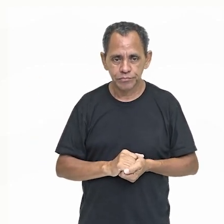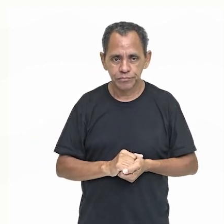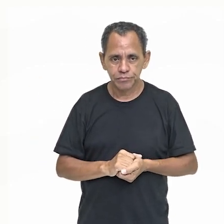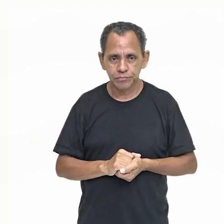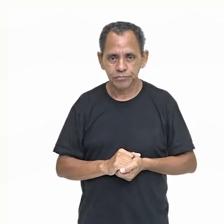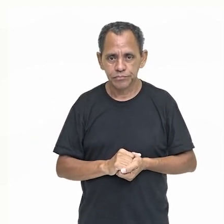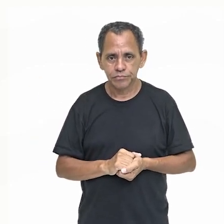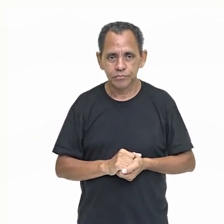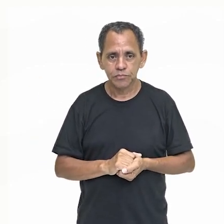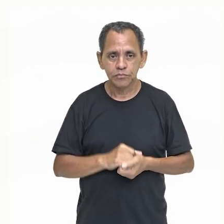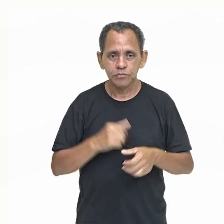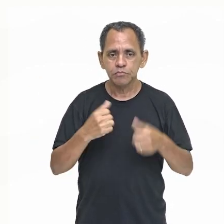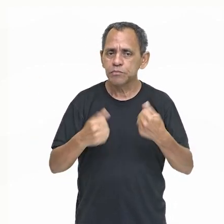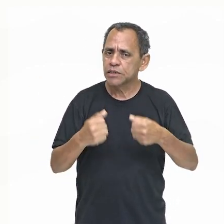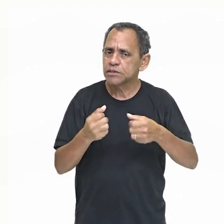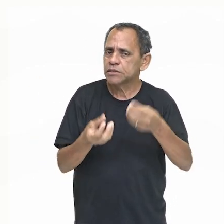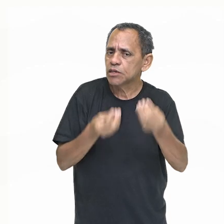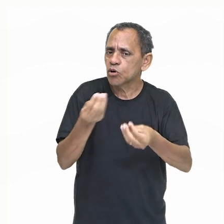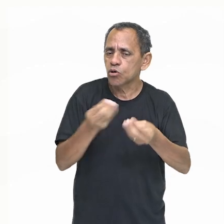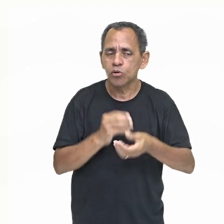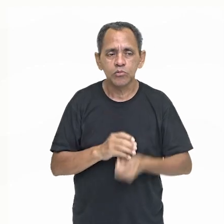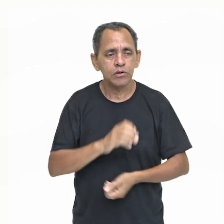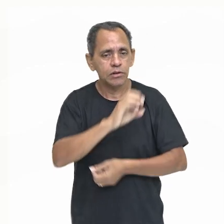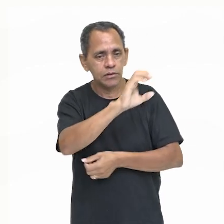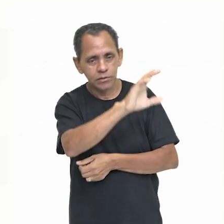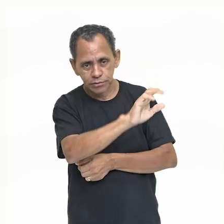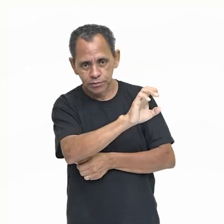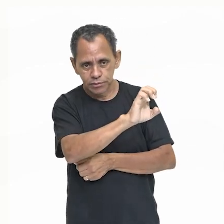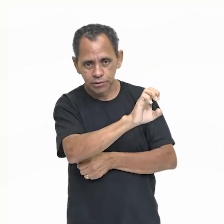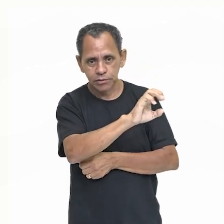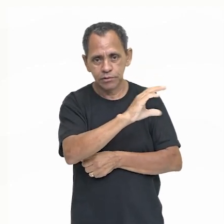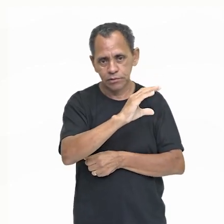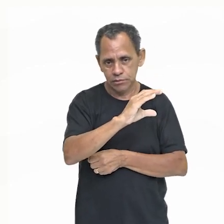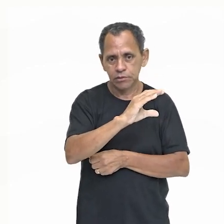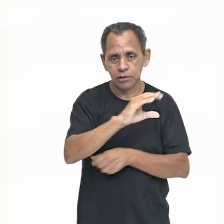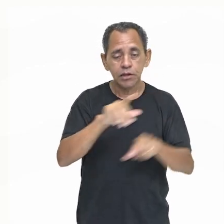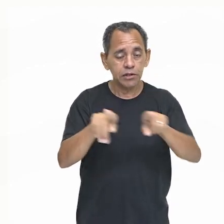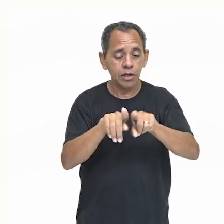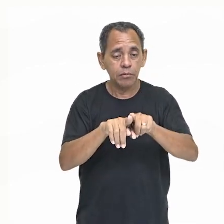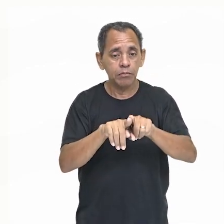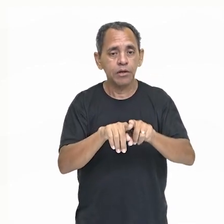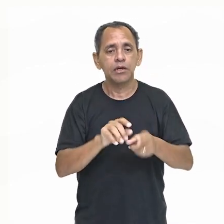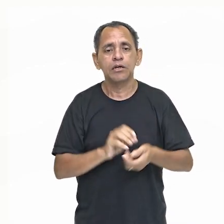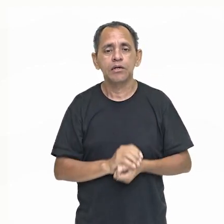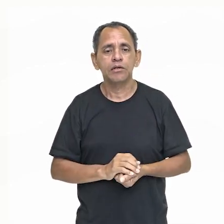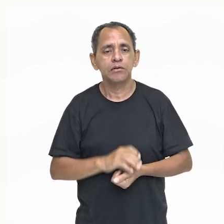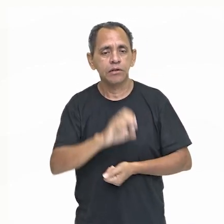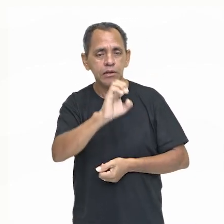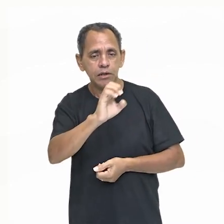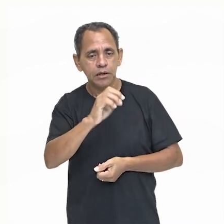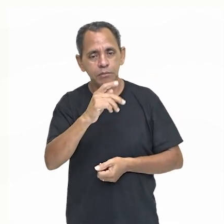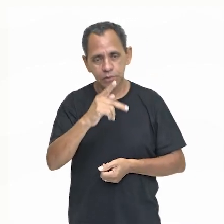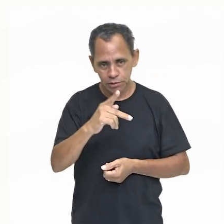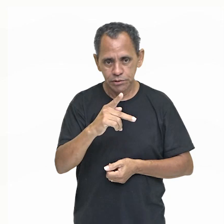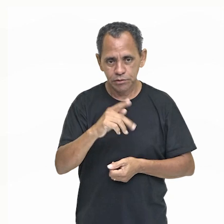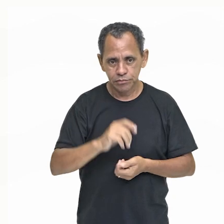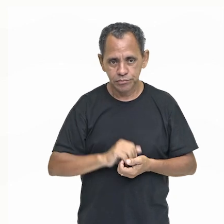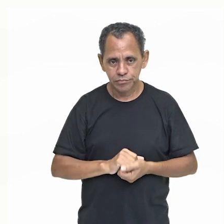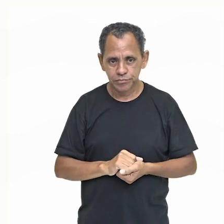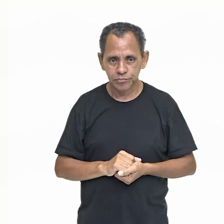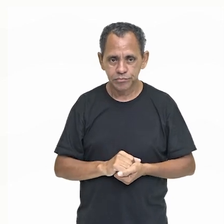essa energia eu preciso calcular a energia cinética e a energia potencial vamos comear aqui com o cálculo da